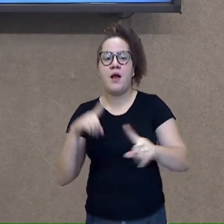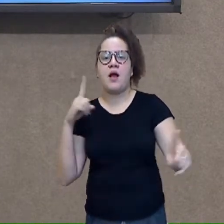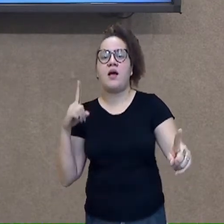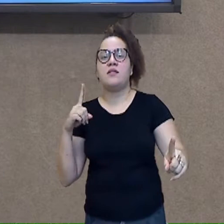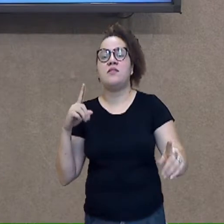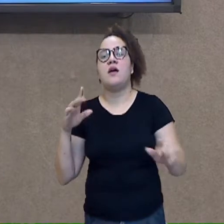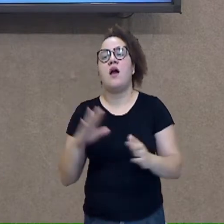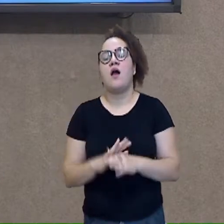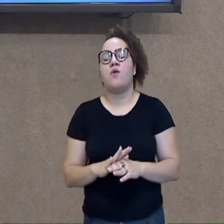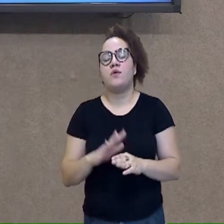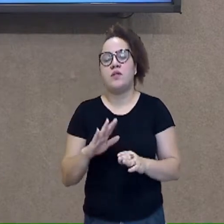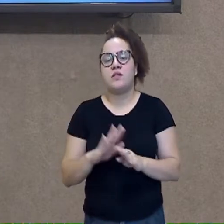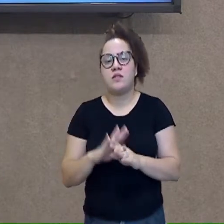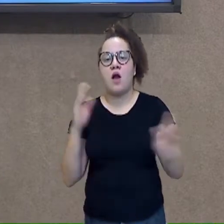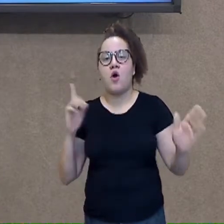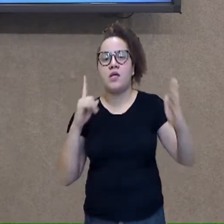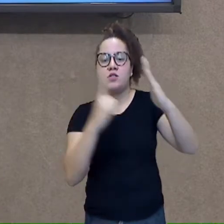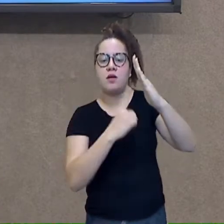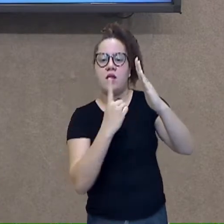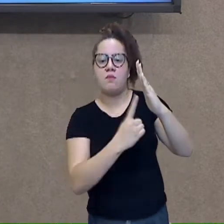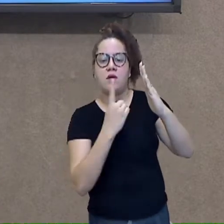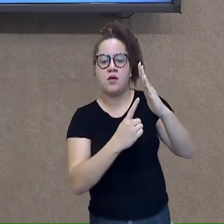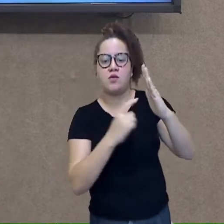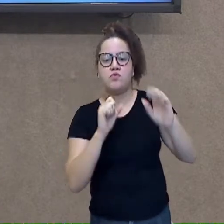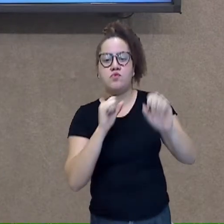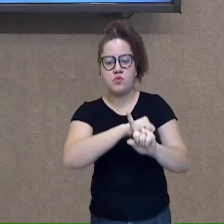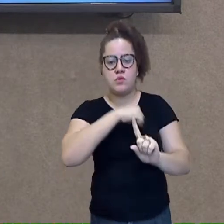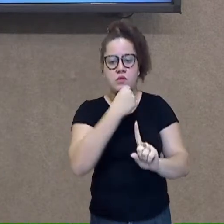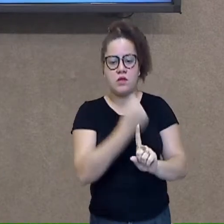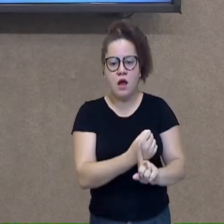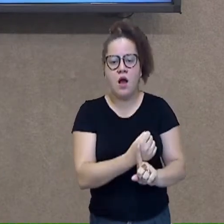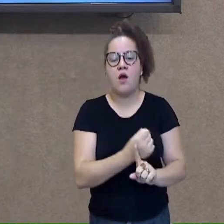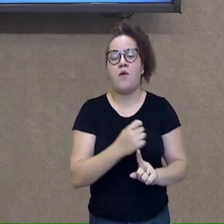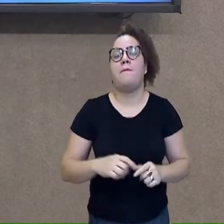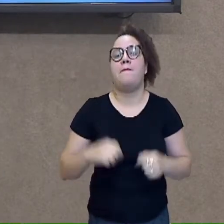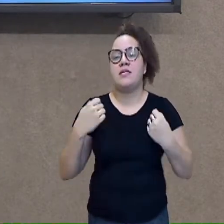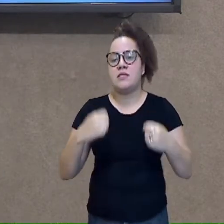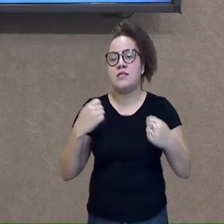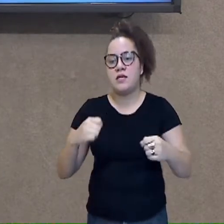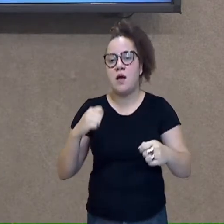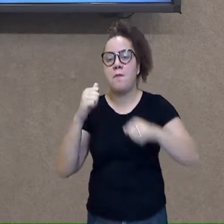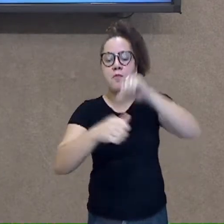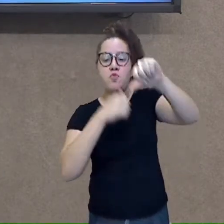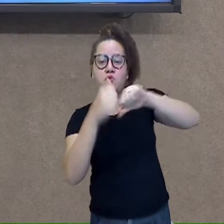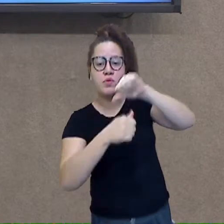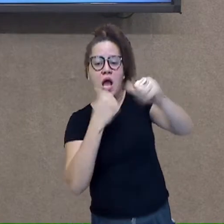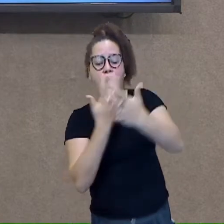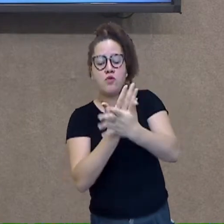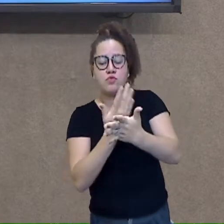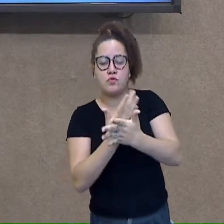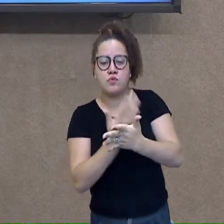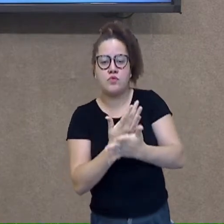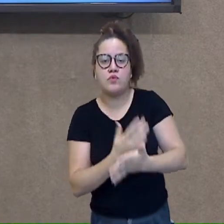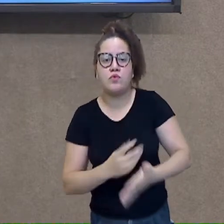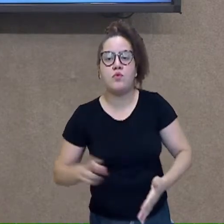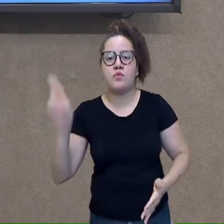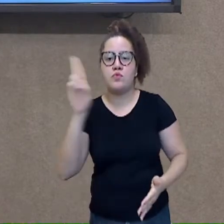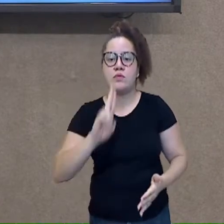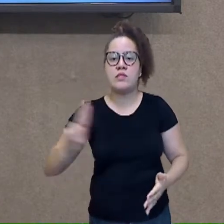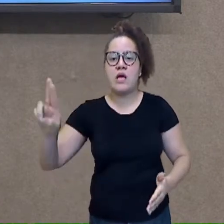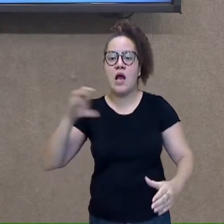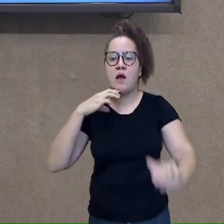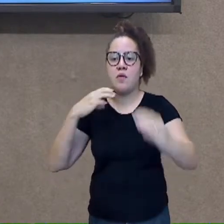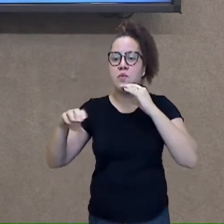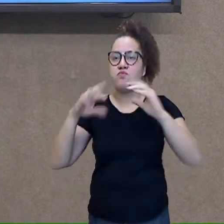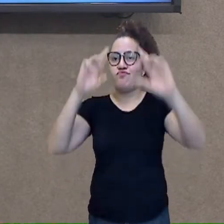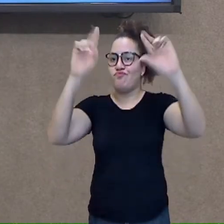a pandemia, precisamos ter que fazer o quê? Renovar os nossos estudos. E aí precisamos usar o quê? Os meios de